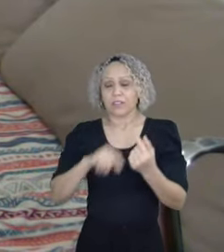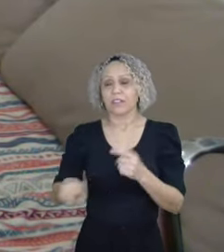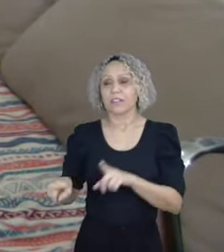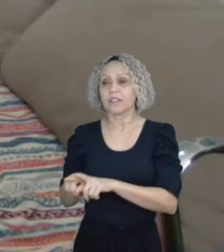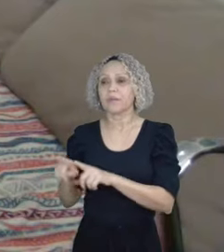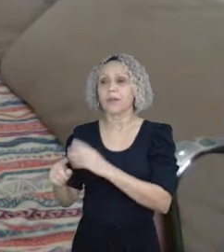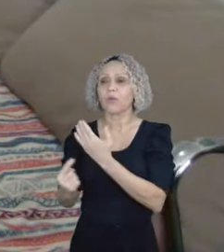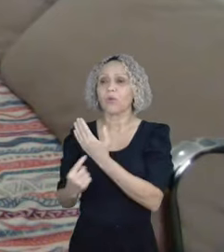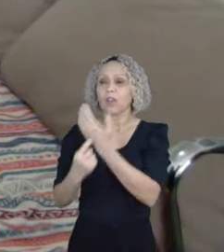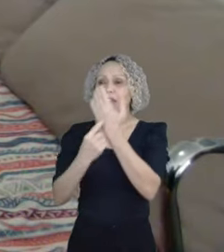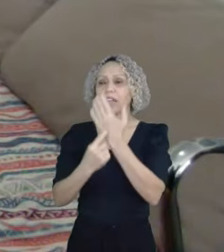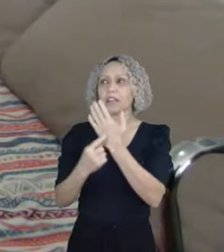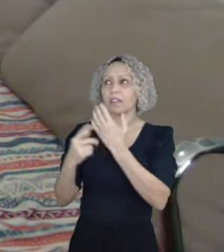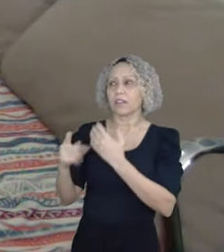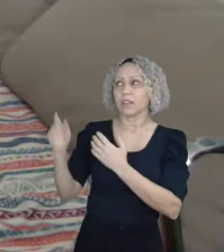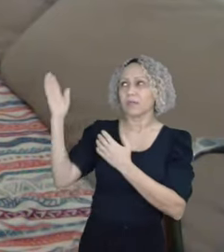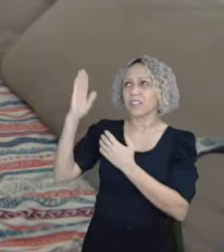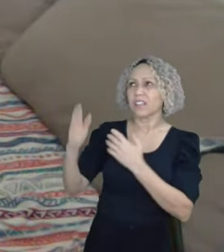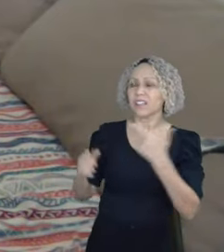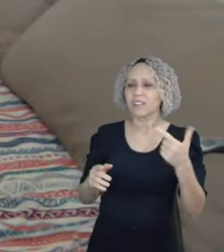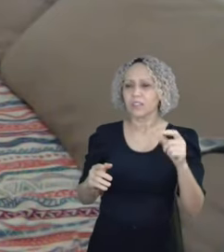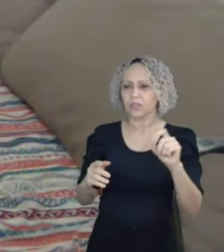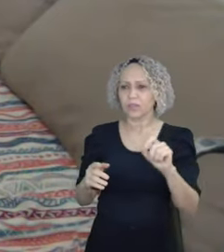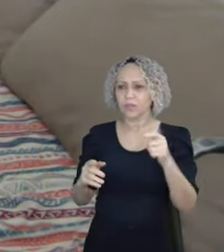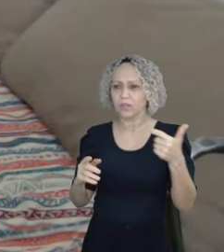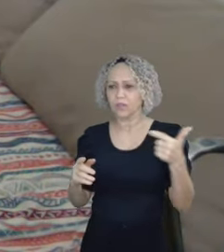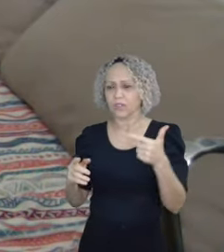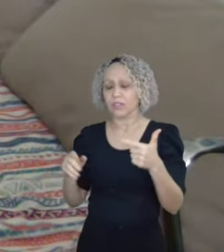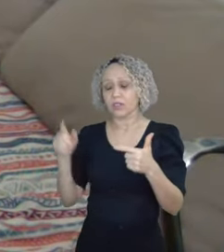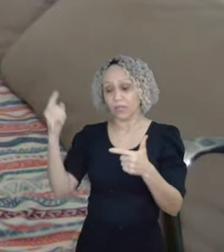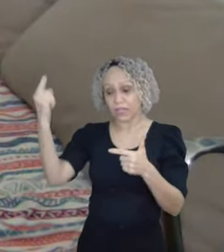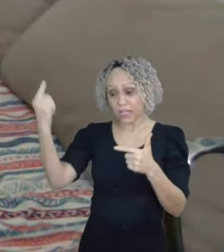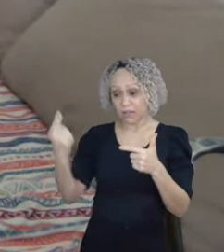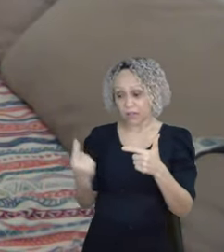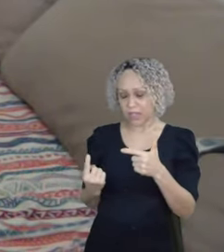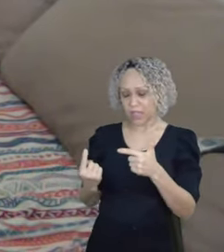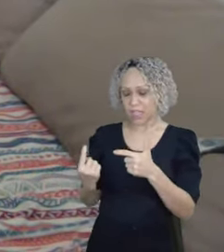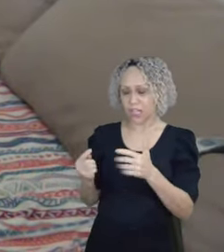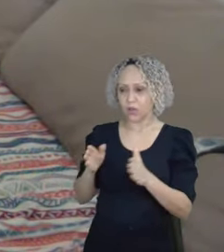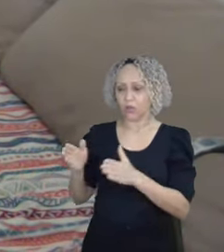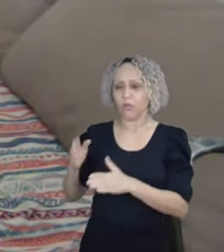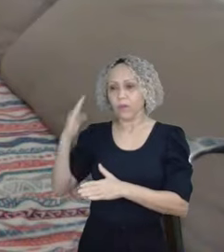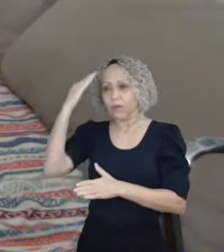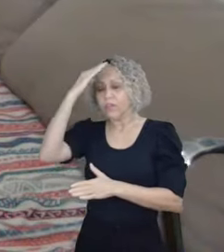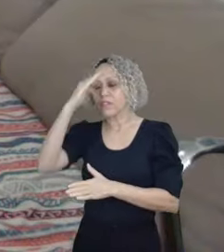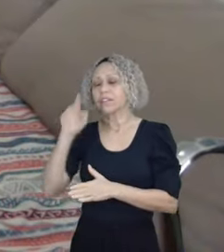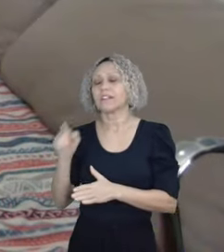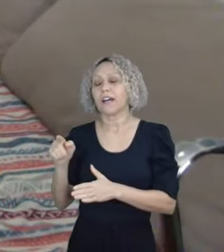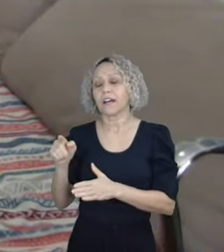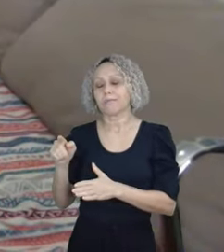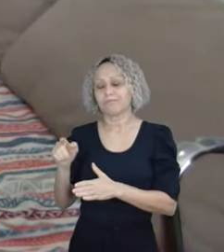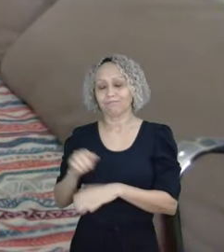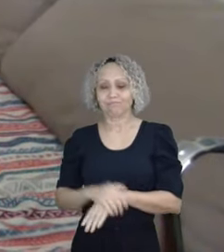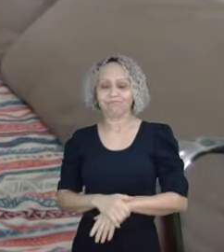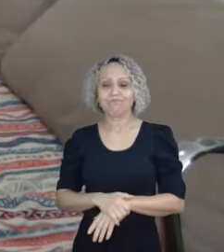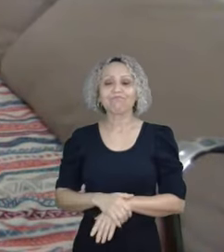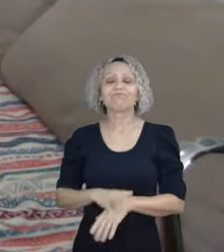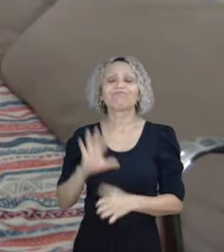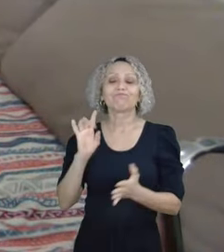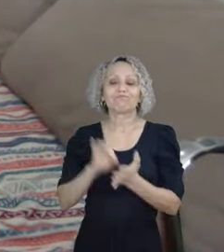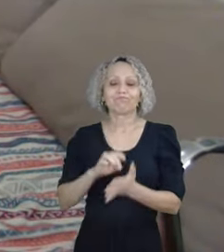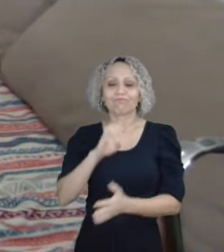Brasil, veio aqui ao Brasil em 2022 para lançar em pleno governo Bolsonaro. Ou seja, o Musk, na verdade,